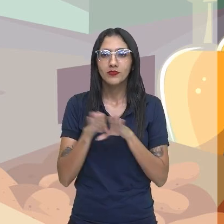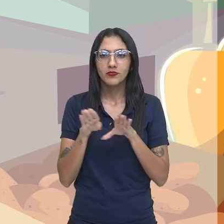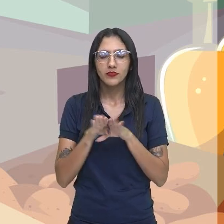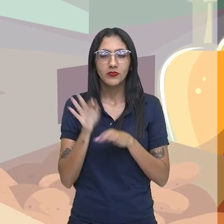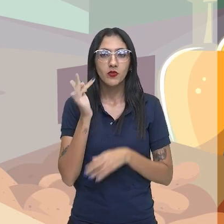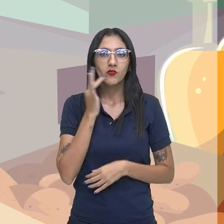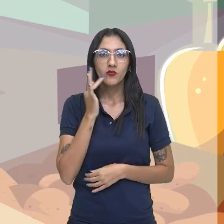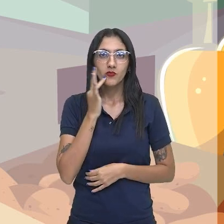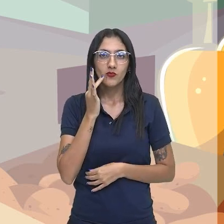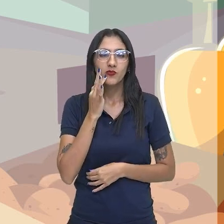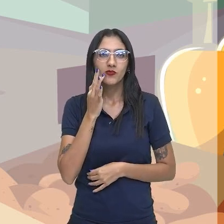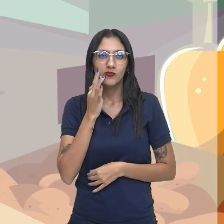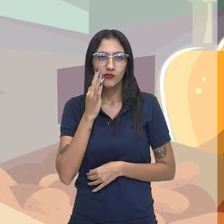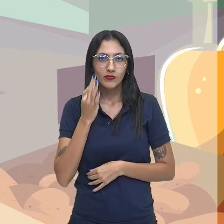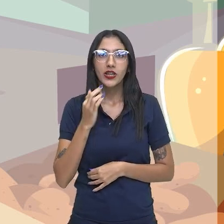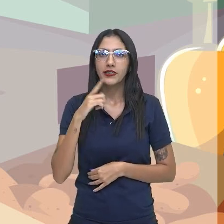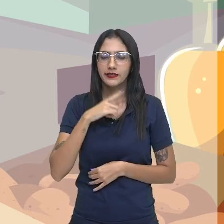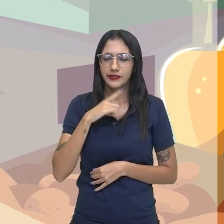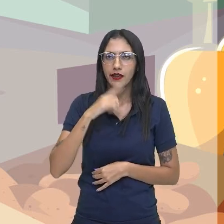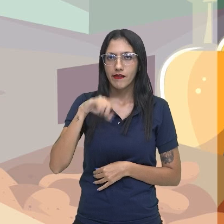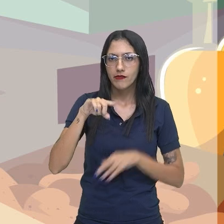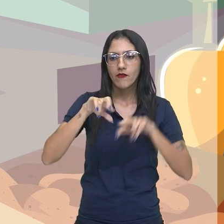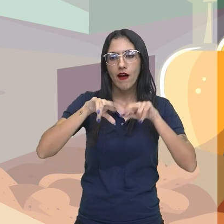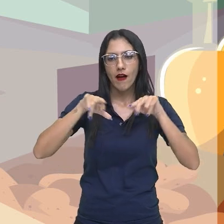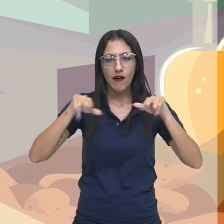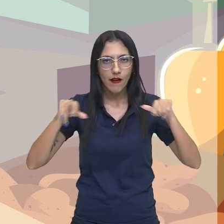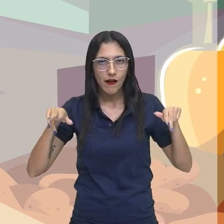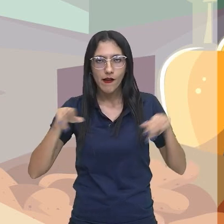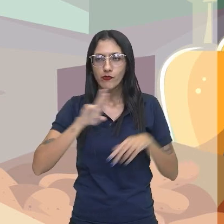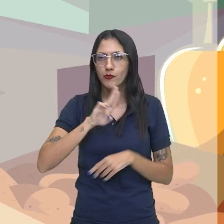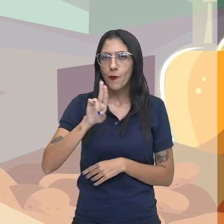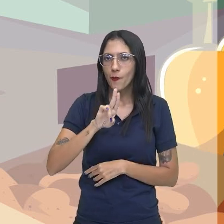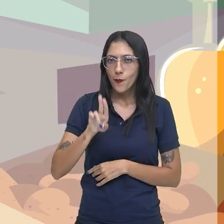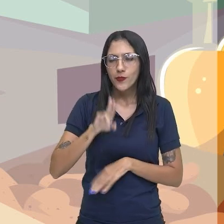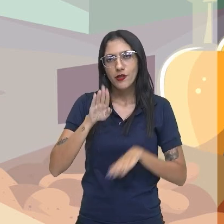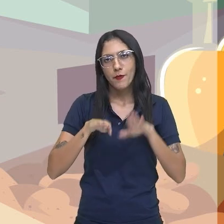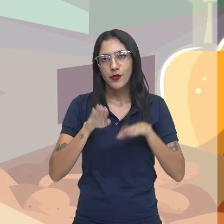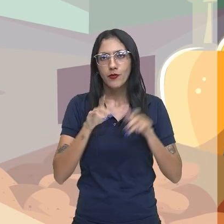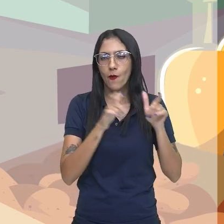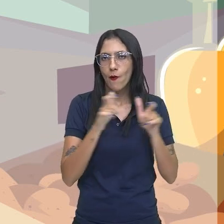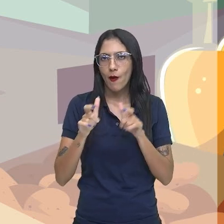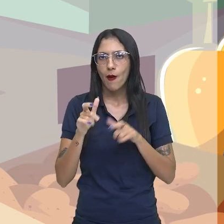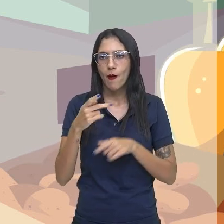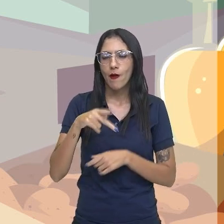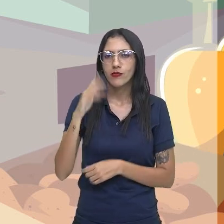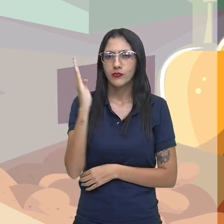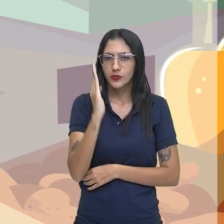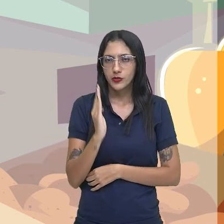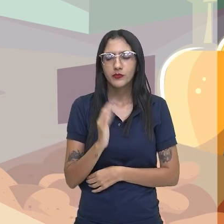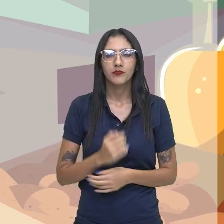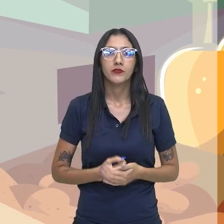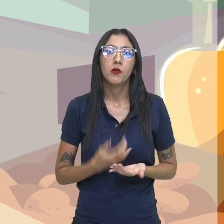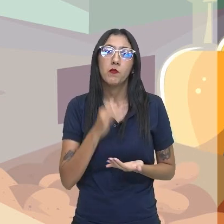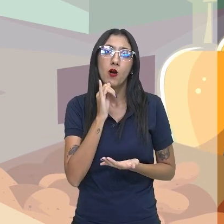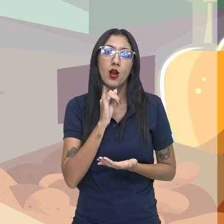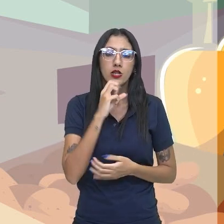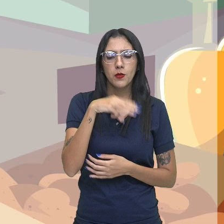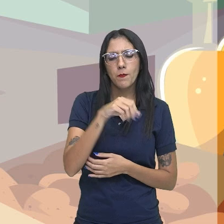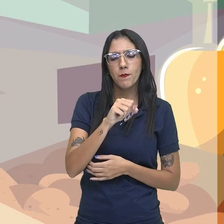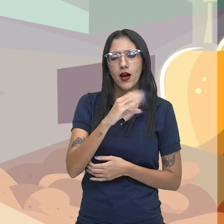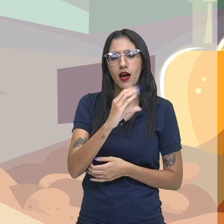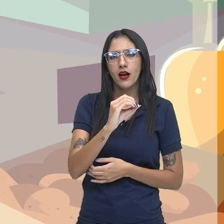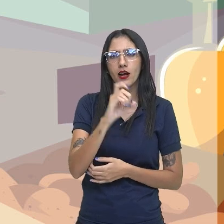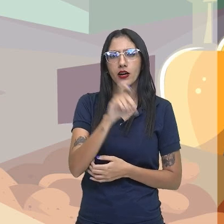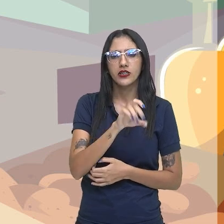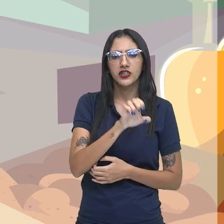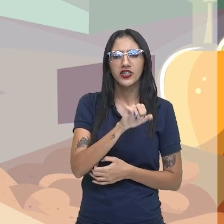frutas também que tem essa variação, né? A macaxeira, não